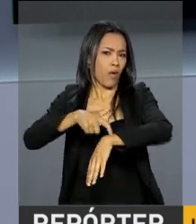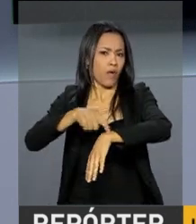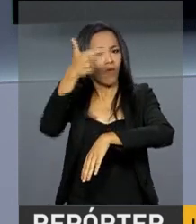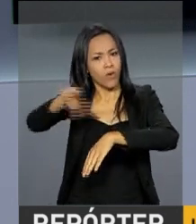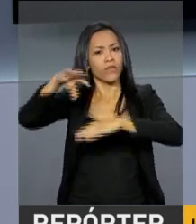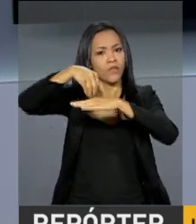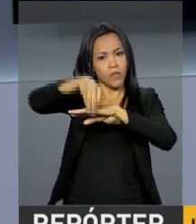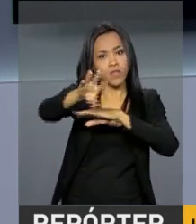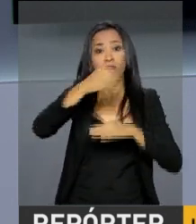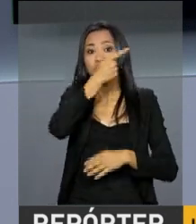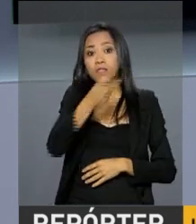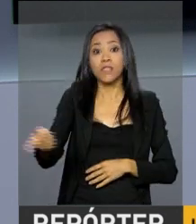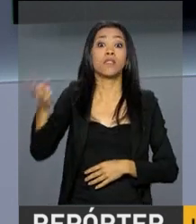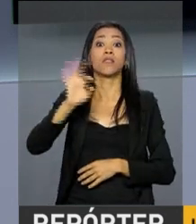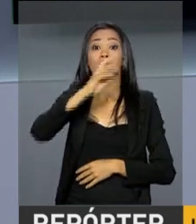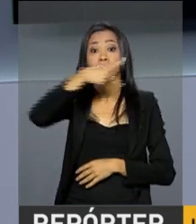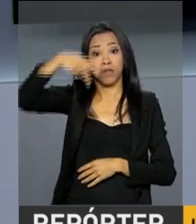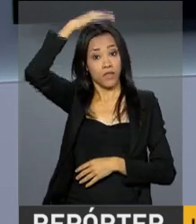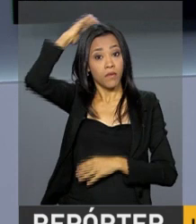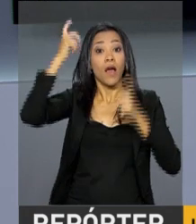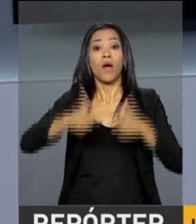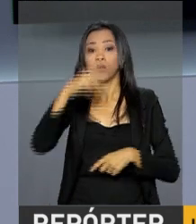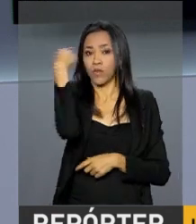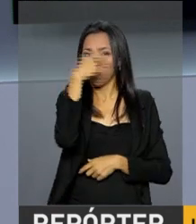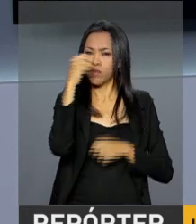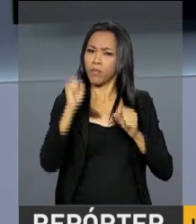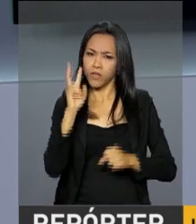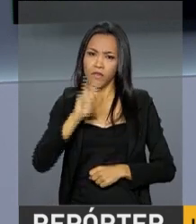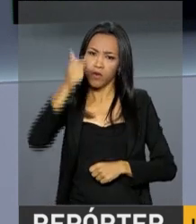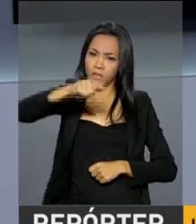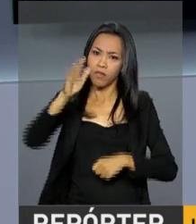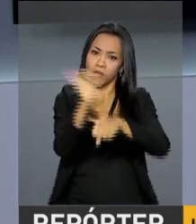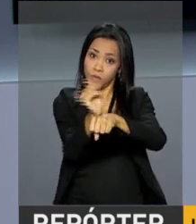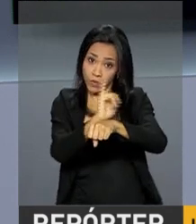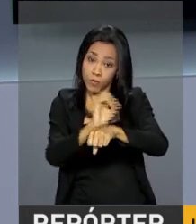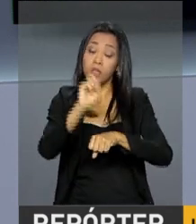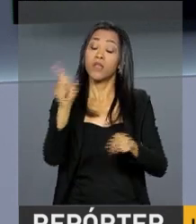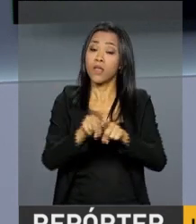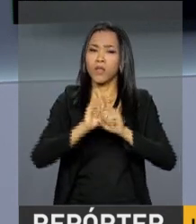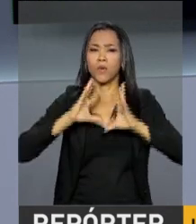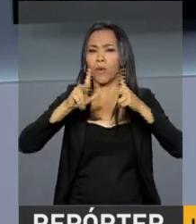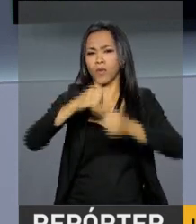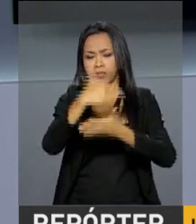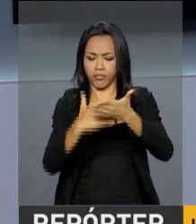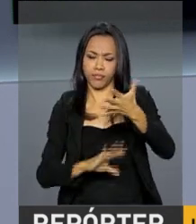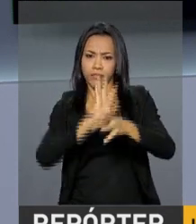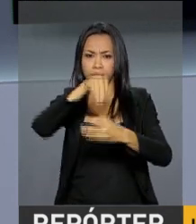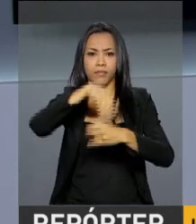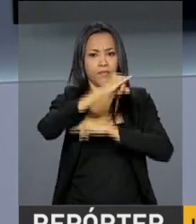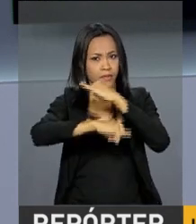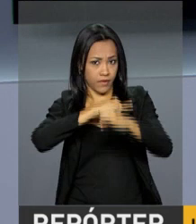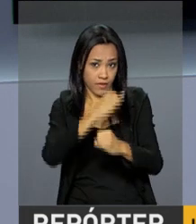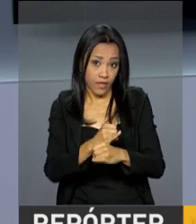outras informações sobre a visita do presidente Michel Temer a Rússia você pode rever as reportagens no YouTube e toda a programação também está na nossa